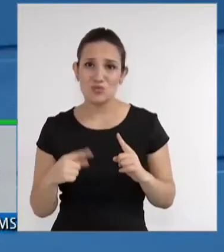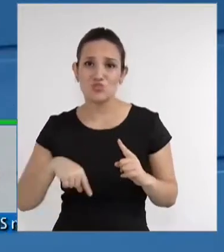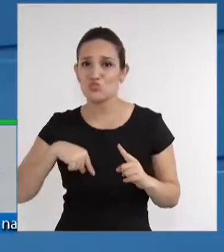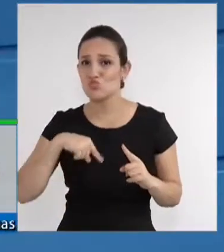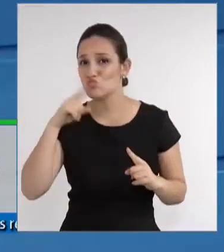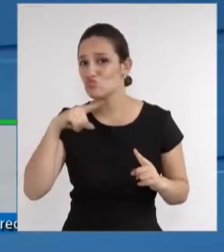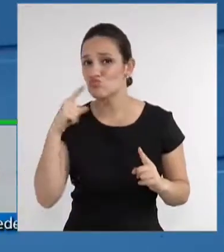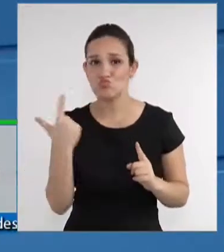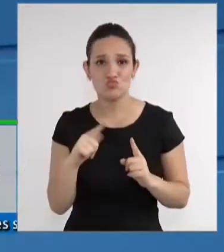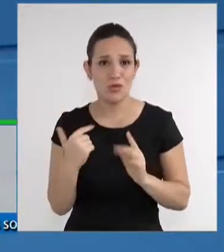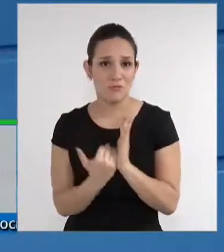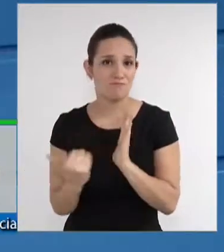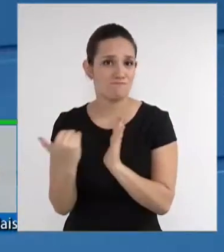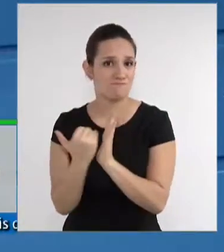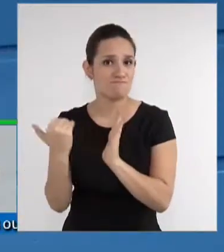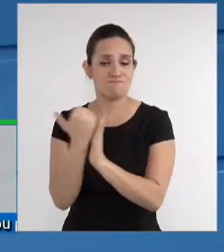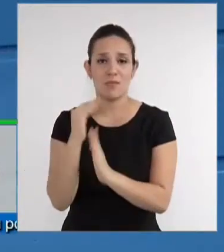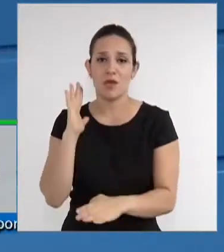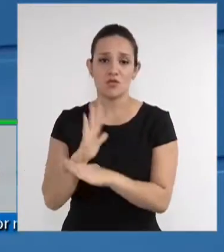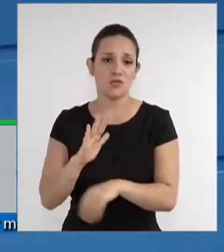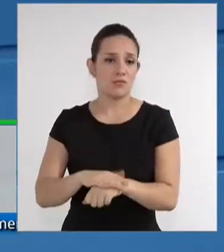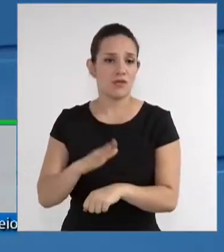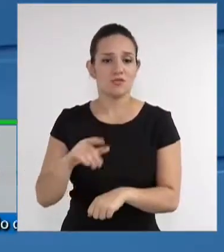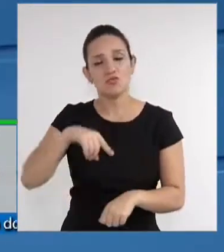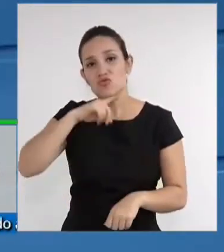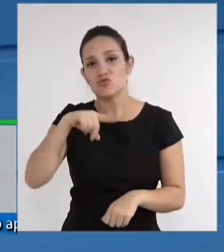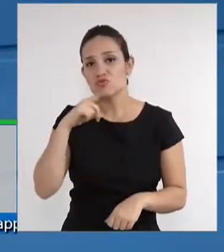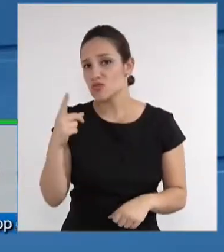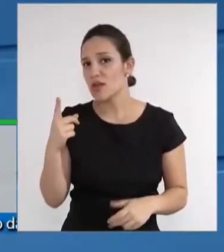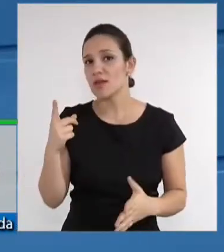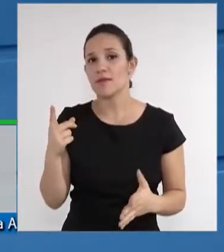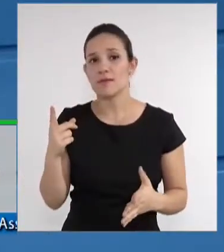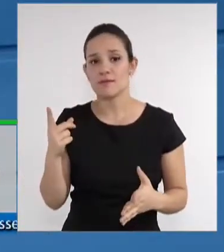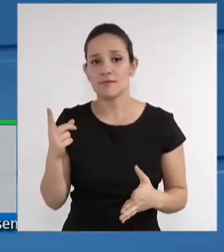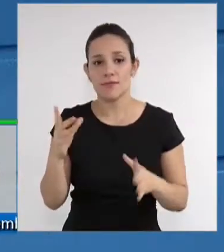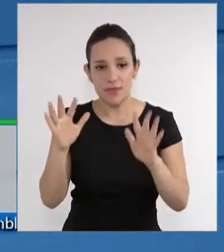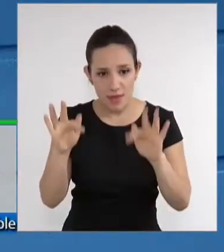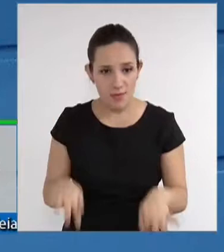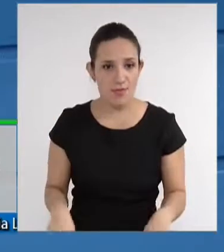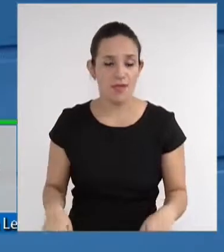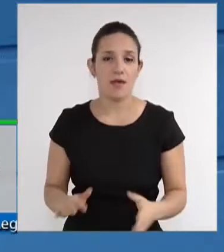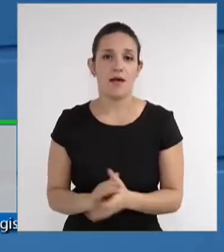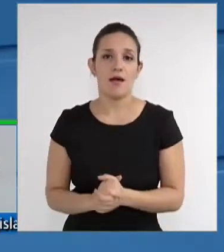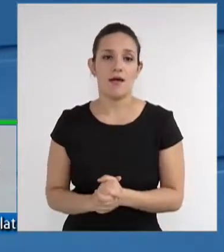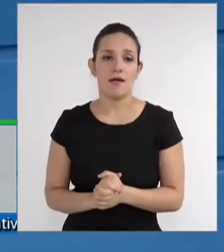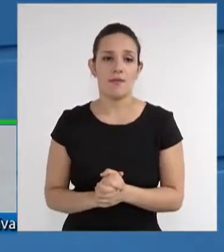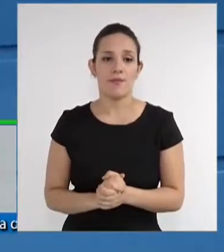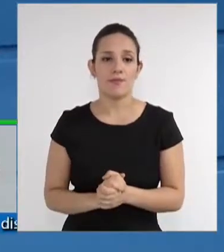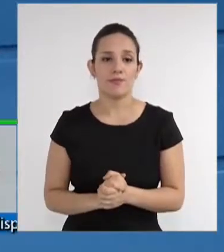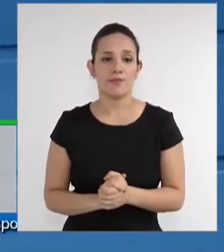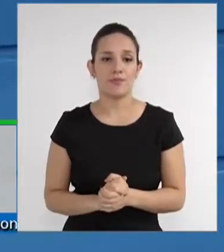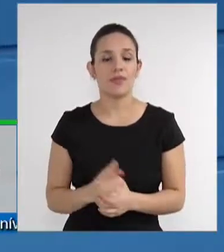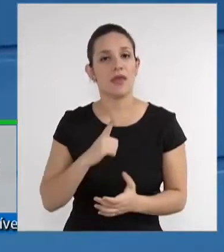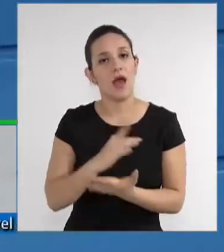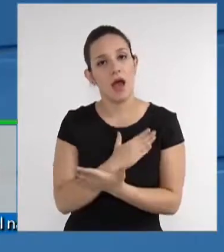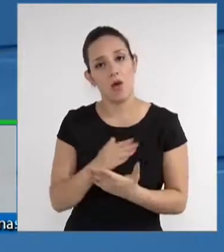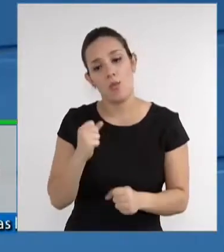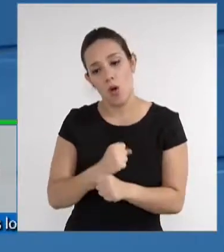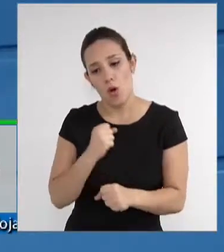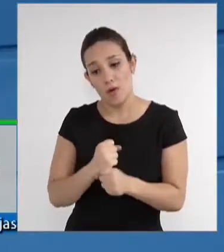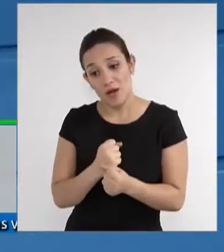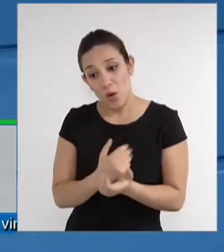é, na verdade, não é fácil de ser utilizada, que é a questão para poder que a empresa toque. E, de repente, muitas obras que